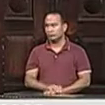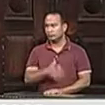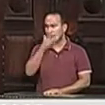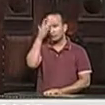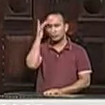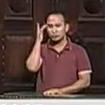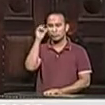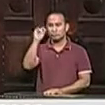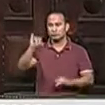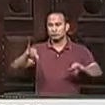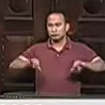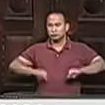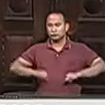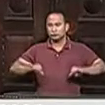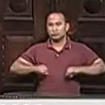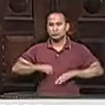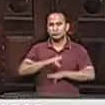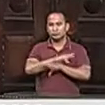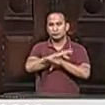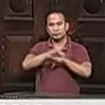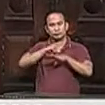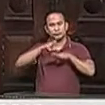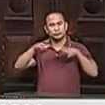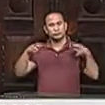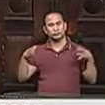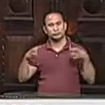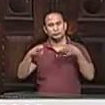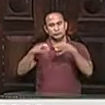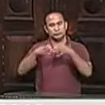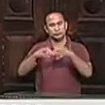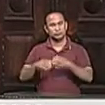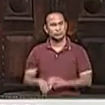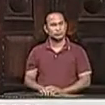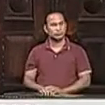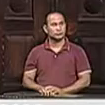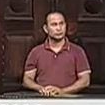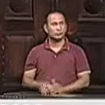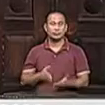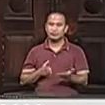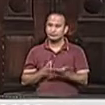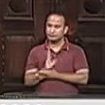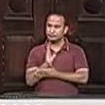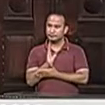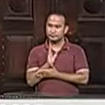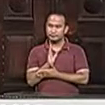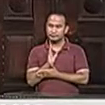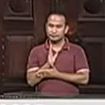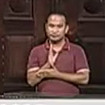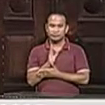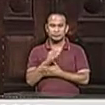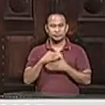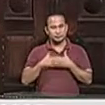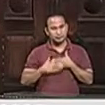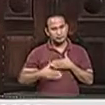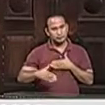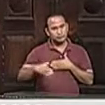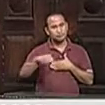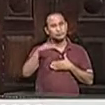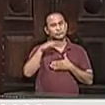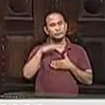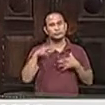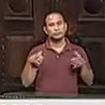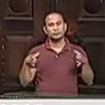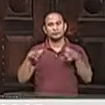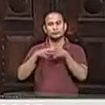Pessoas que sofrem com diferentes transtornos mentais passam a ser acompanhadas nos seus